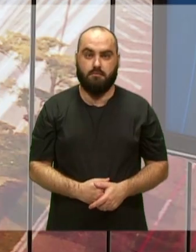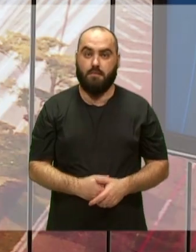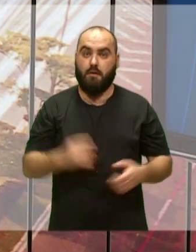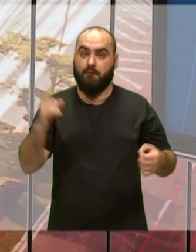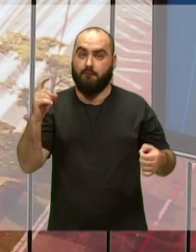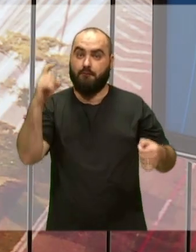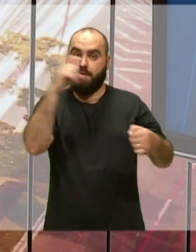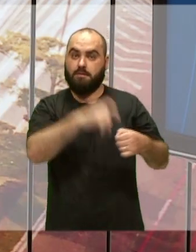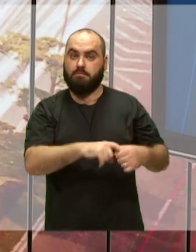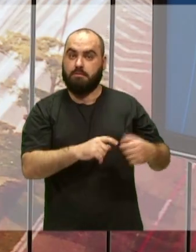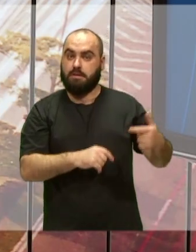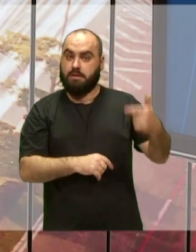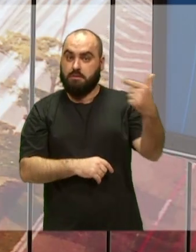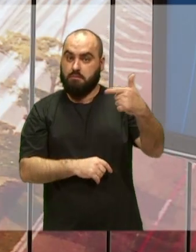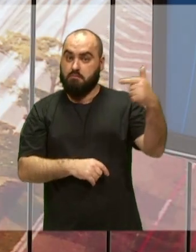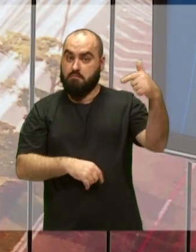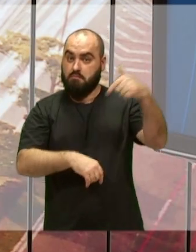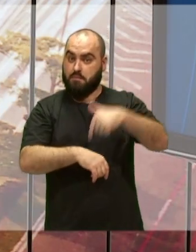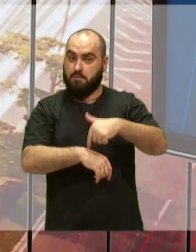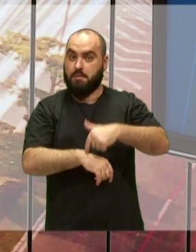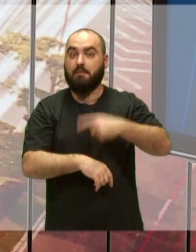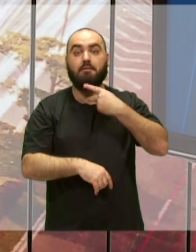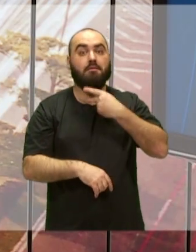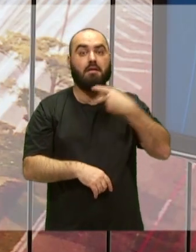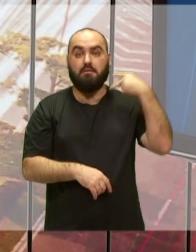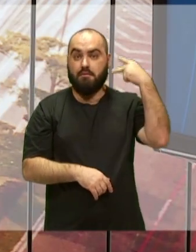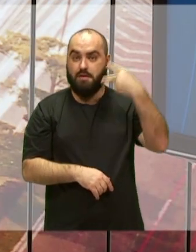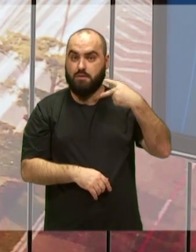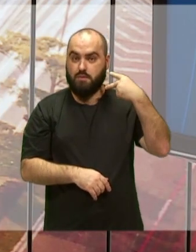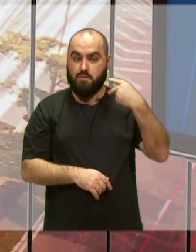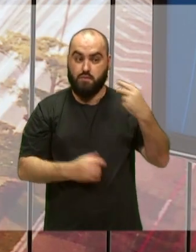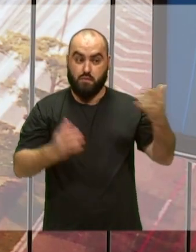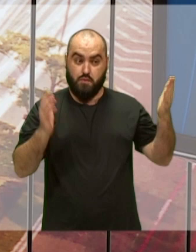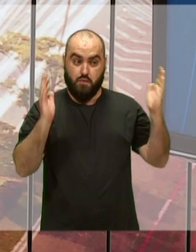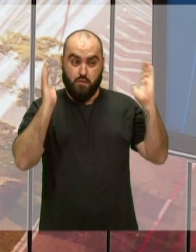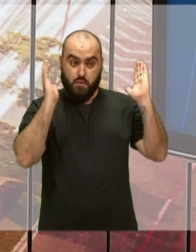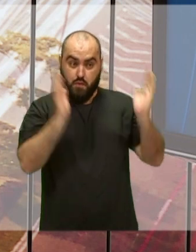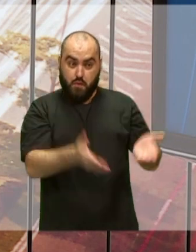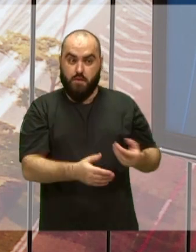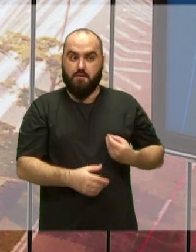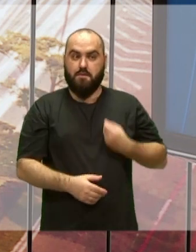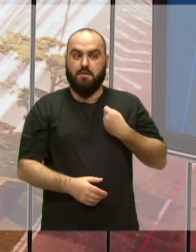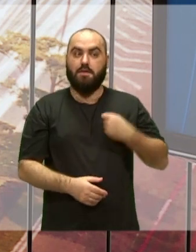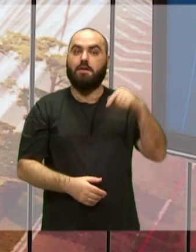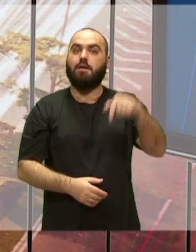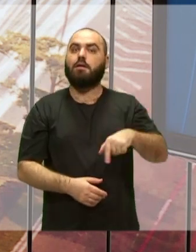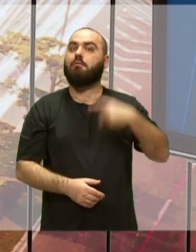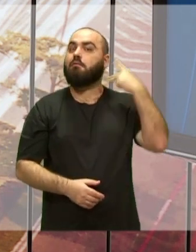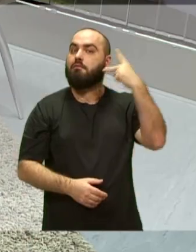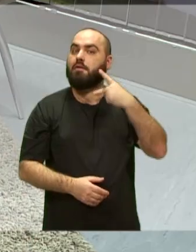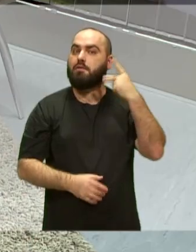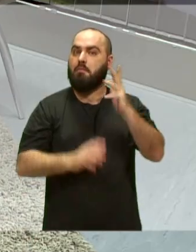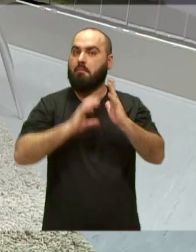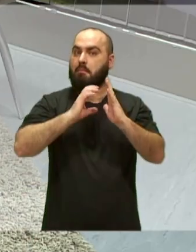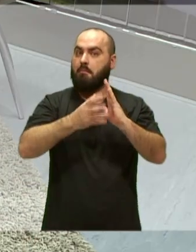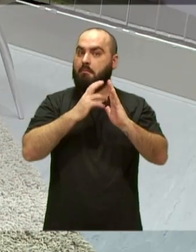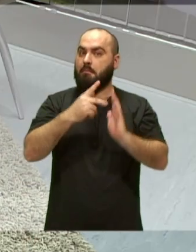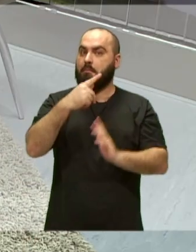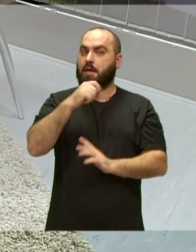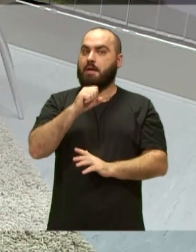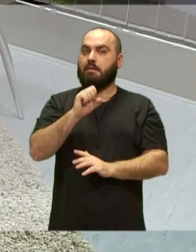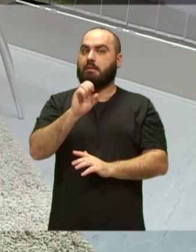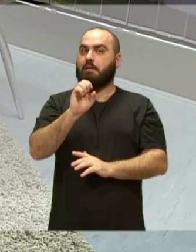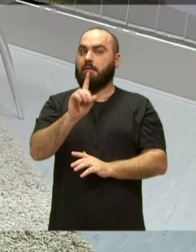Voltamos com o segundo bloco do fala Vereador hoje está conosco aqui no estúdio o vereador do PSDB Beto cunha bom